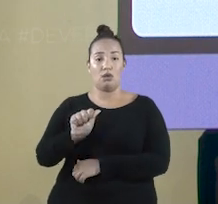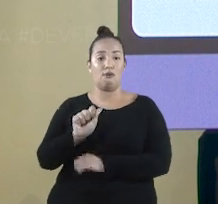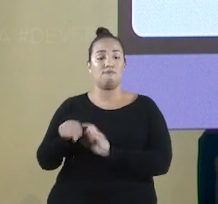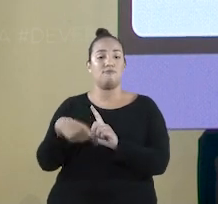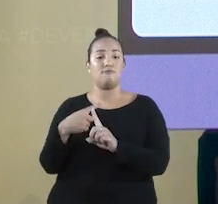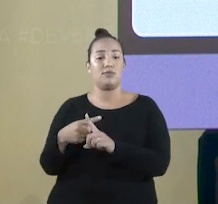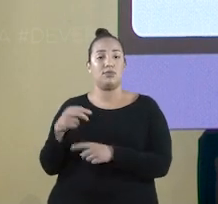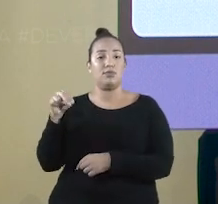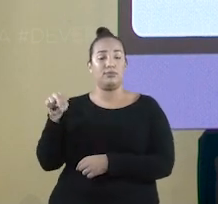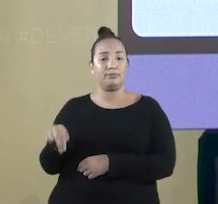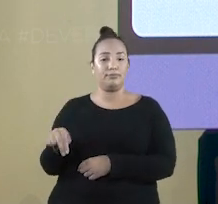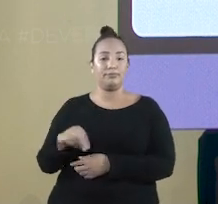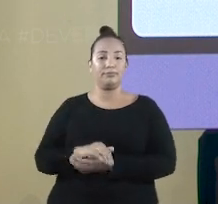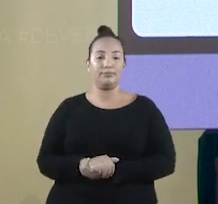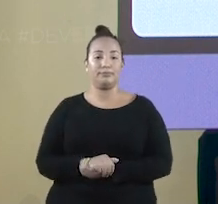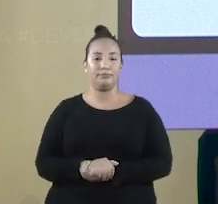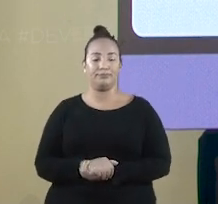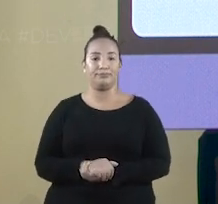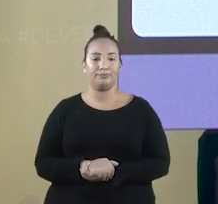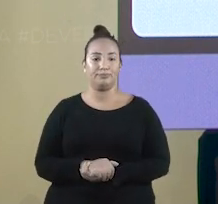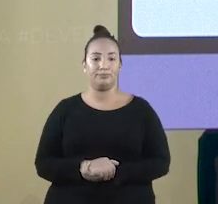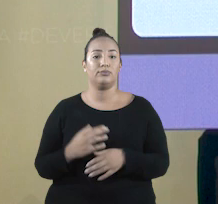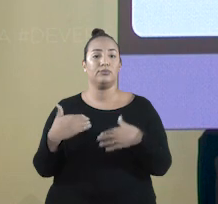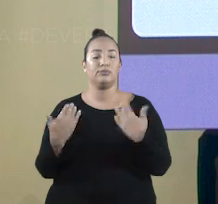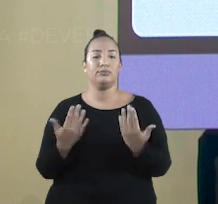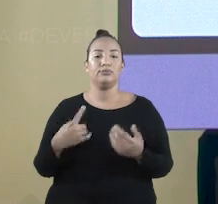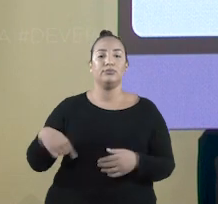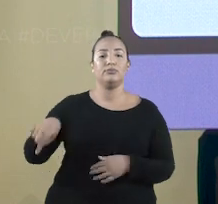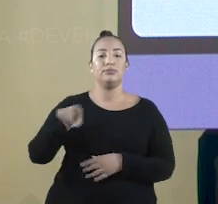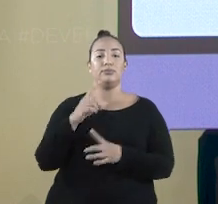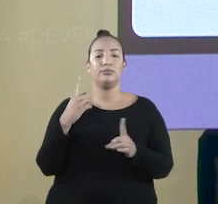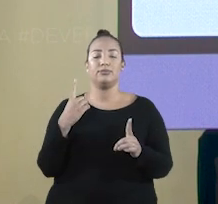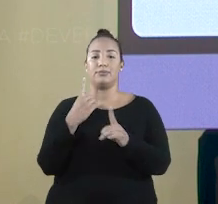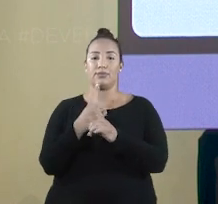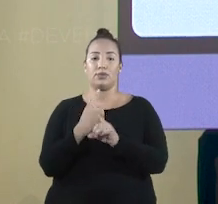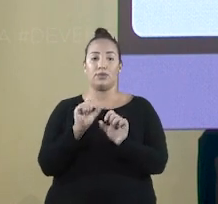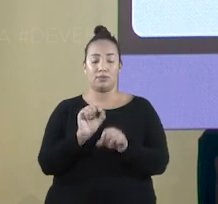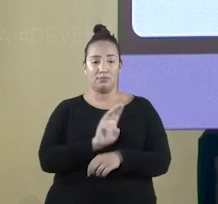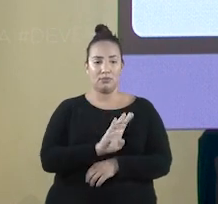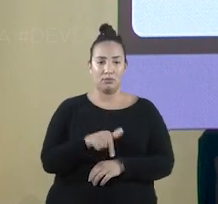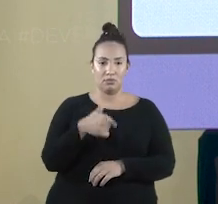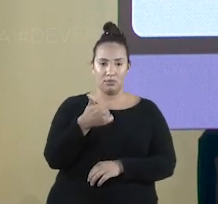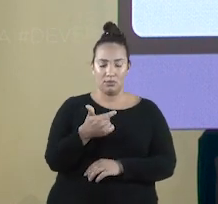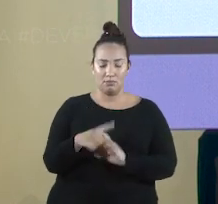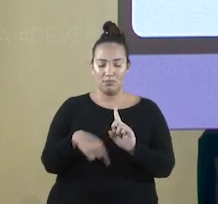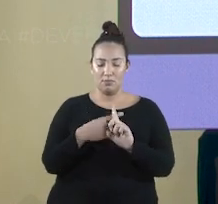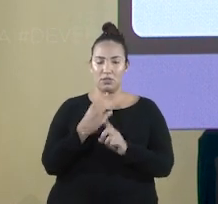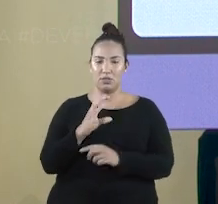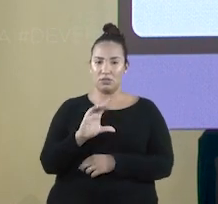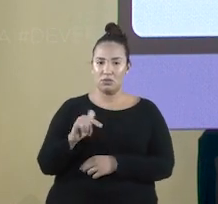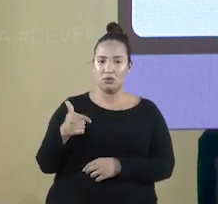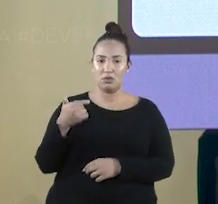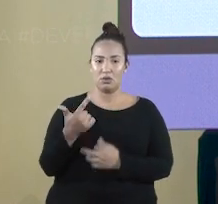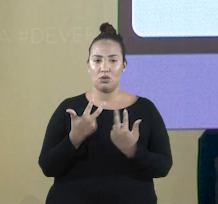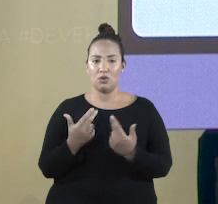vezes n, ok? E daí encontraremos que b² mais c²